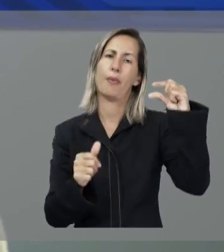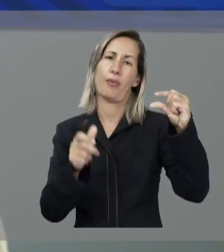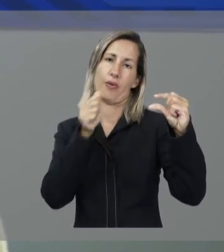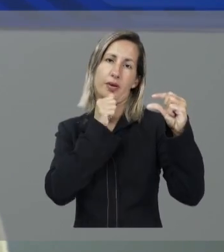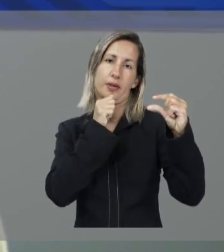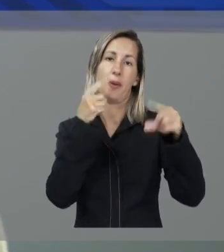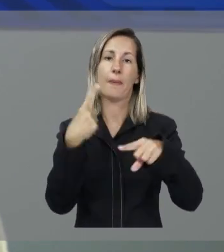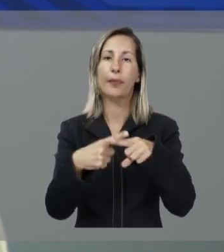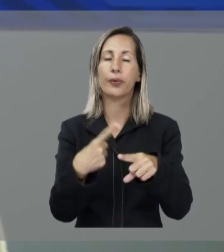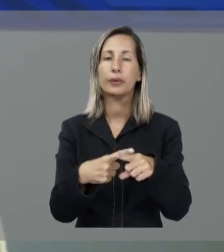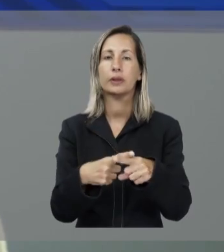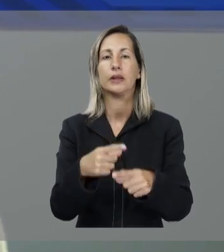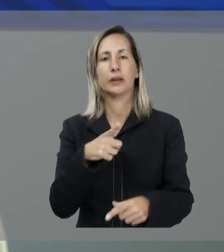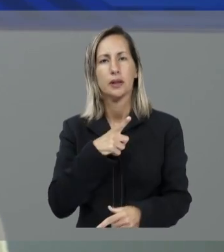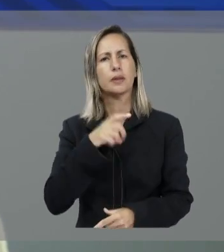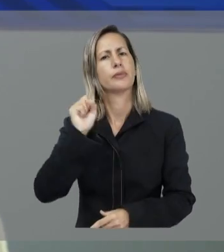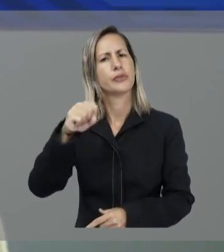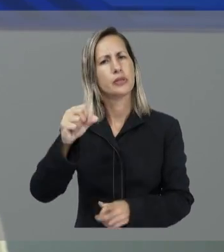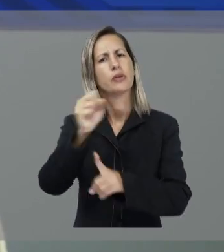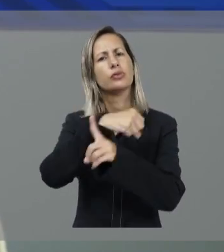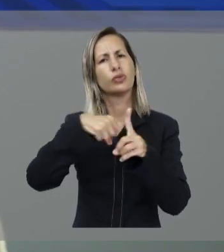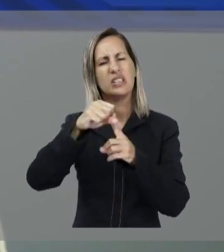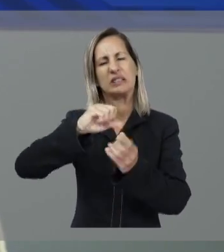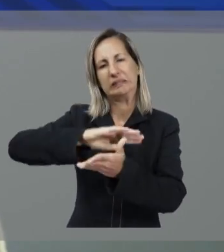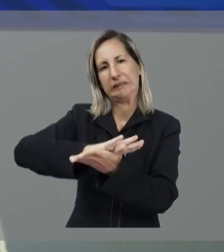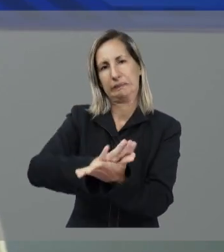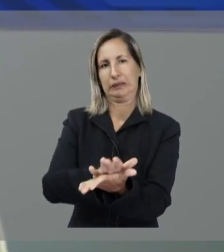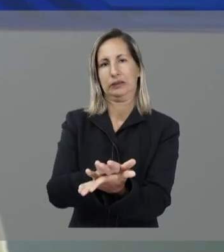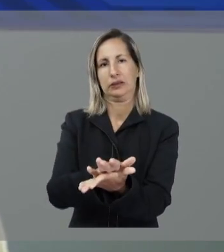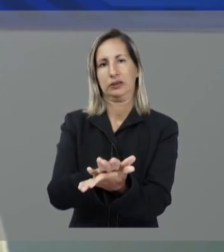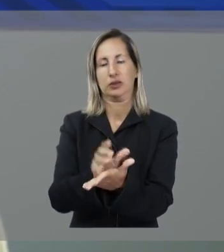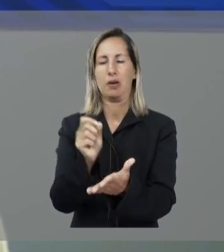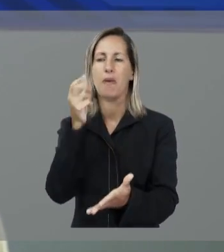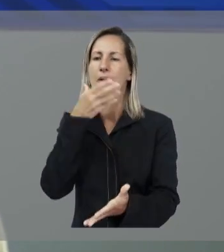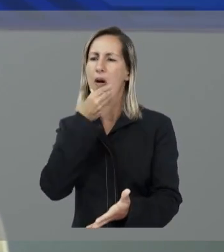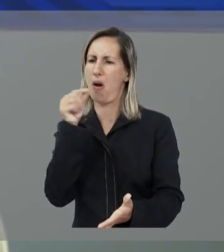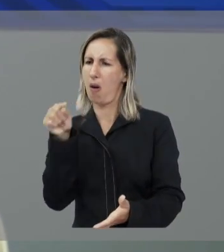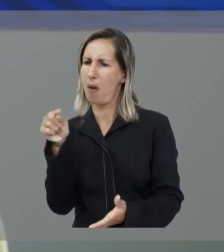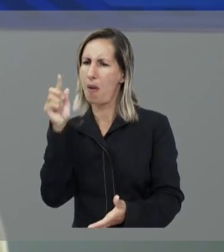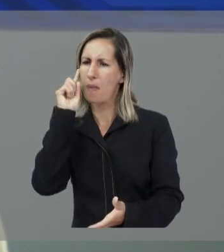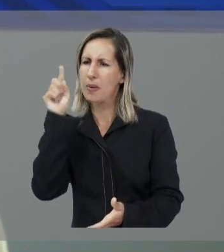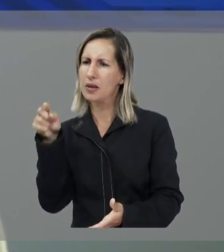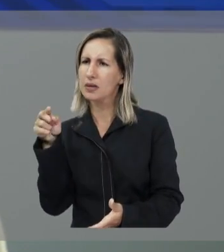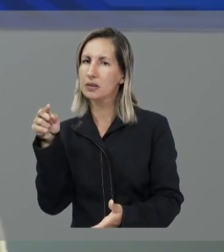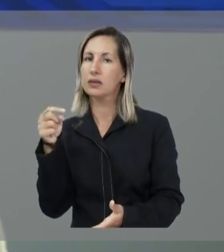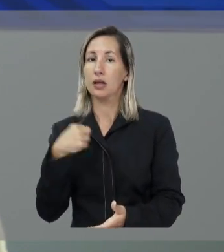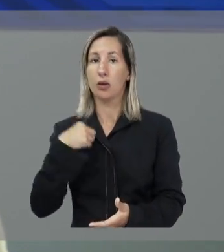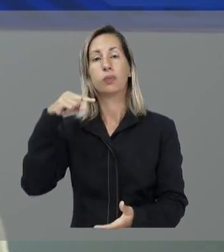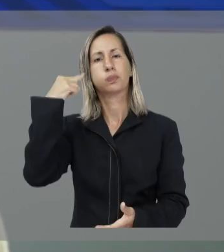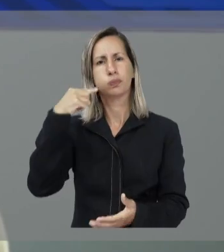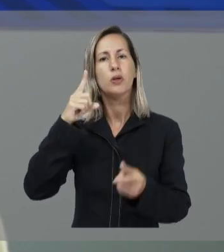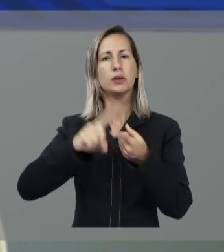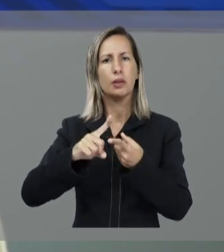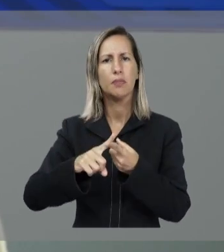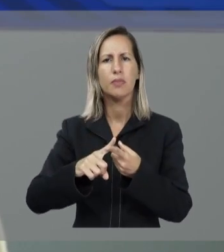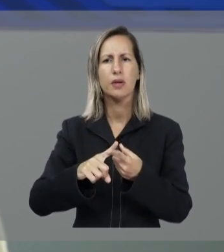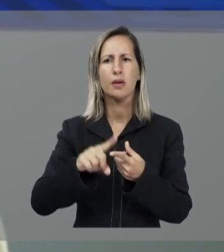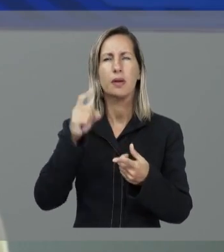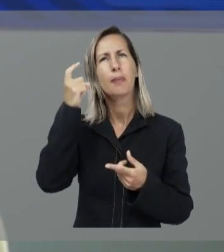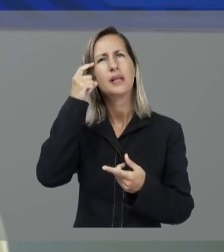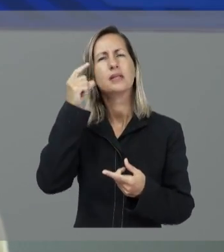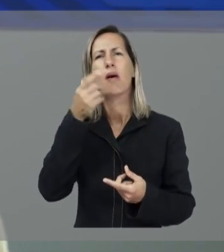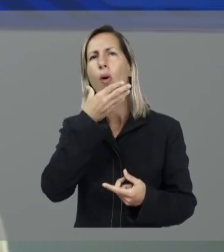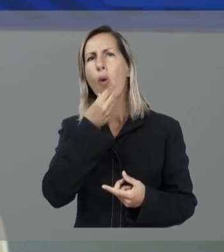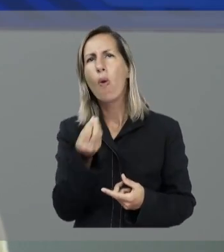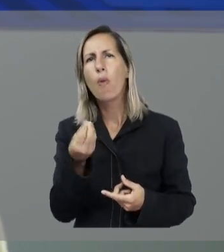pequena, porque ainda nós temos sim uma sociedade muito machista, que acha que até a advocacia, que eu também sou advogada, é para homem,